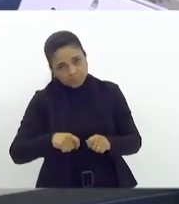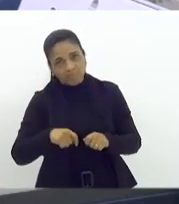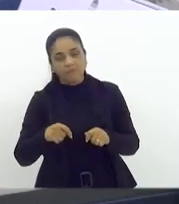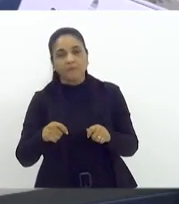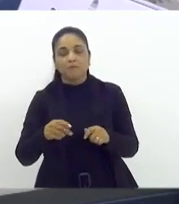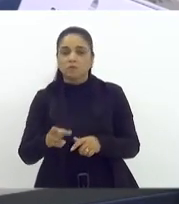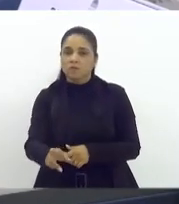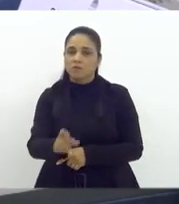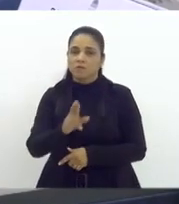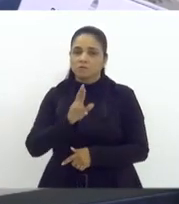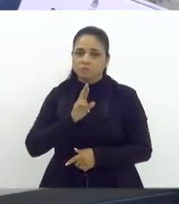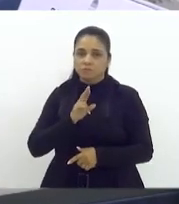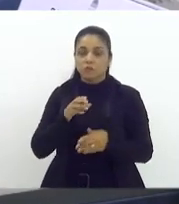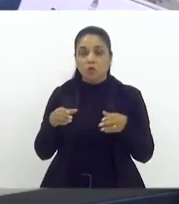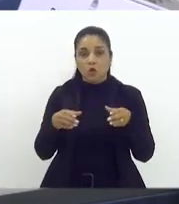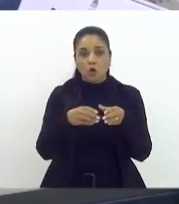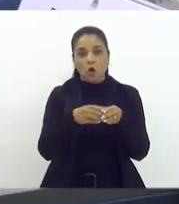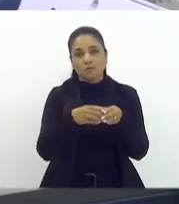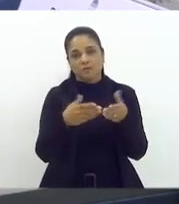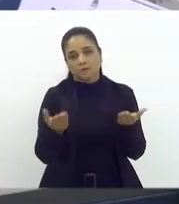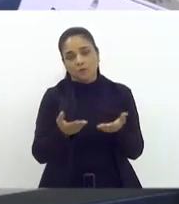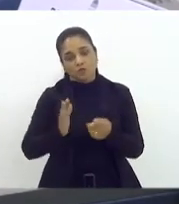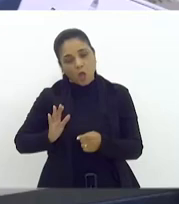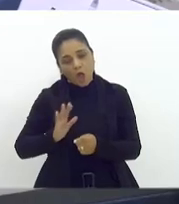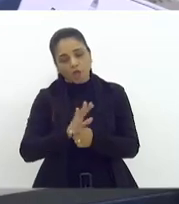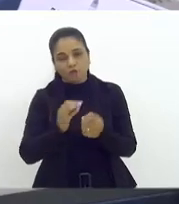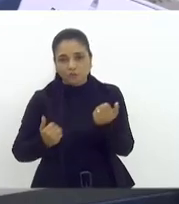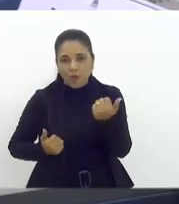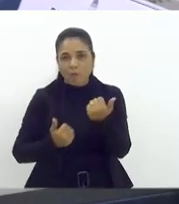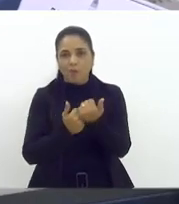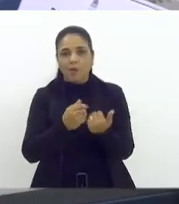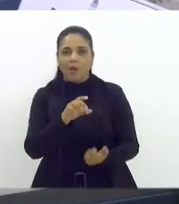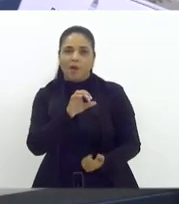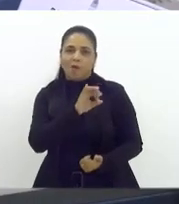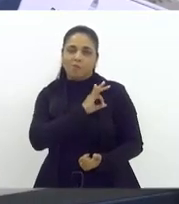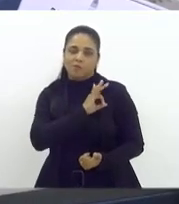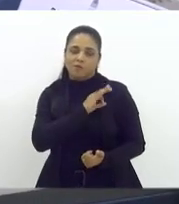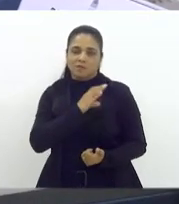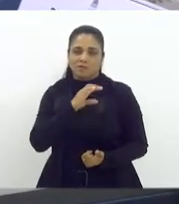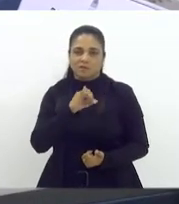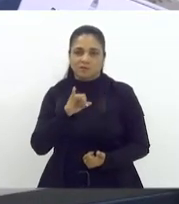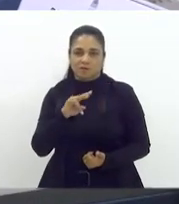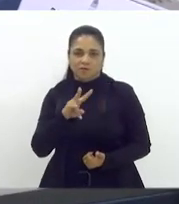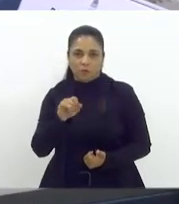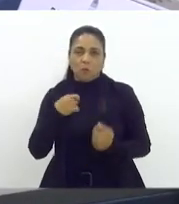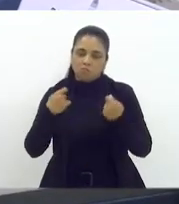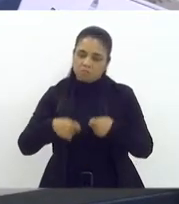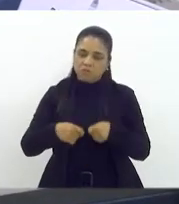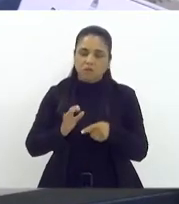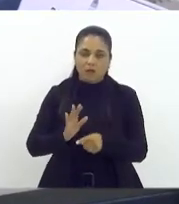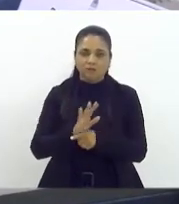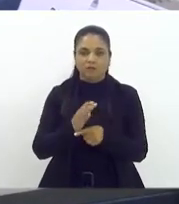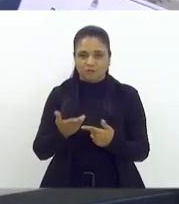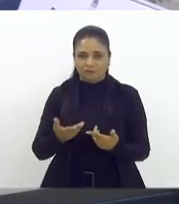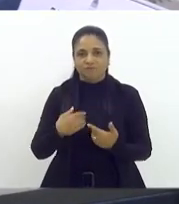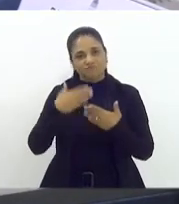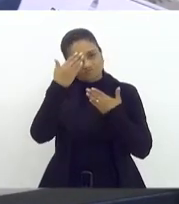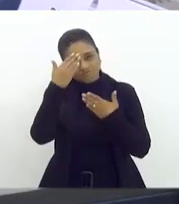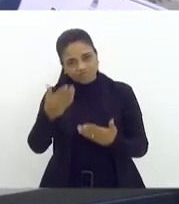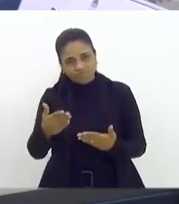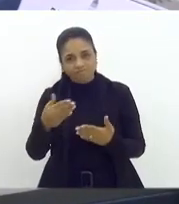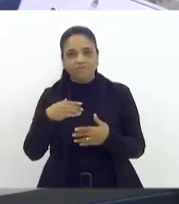dessa comissão possa auxiliar em muito a polícia civil que a gente precisa muito de ajuda muito obrigado muito obrigado